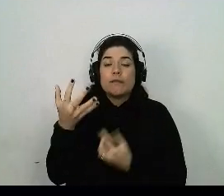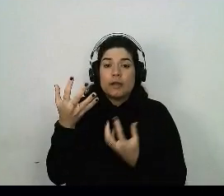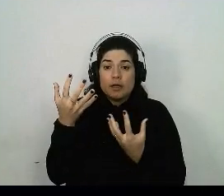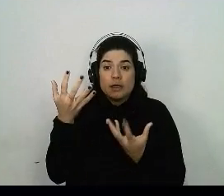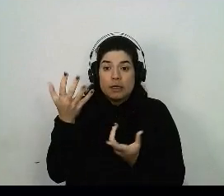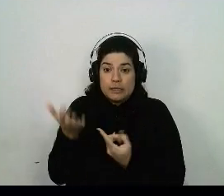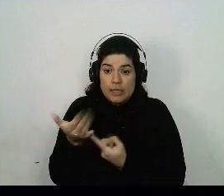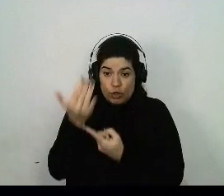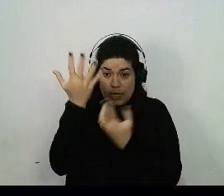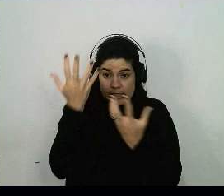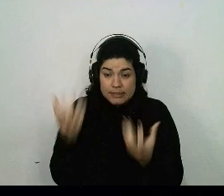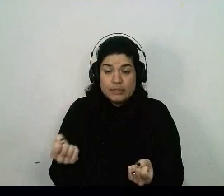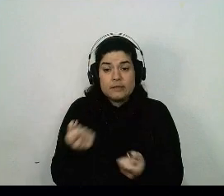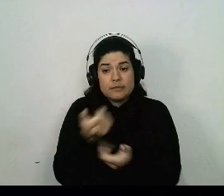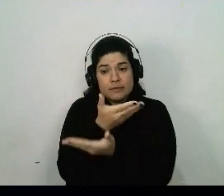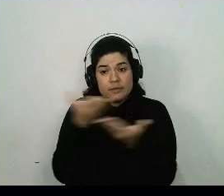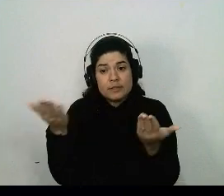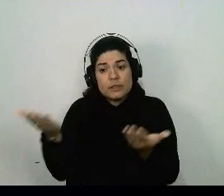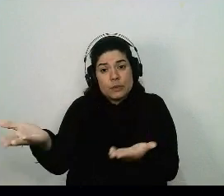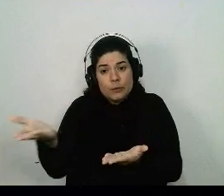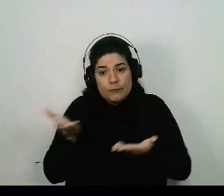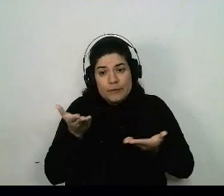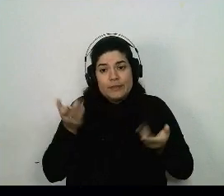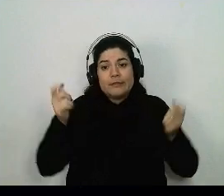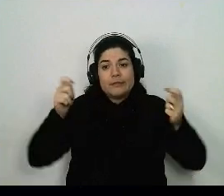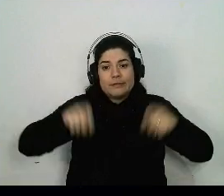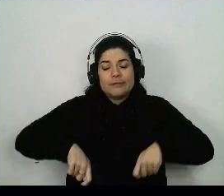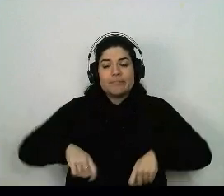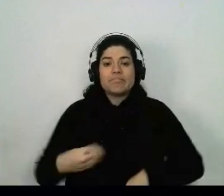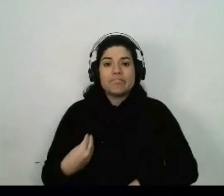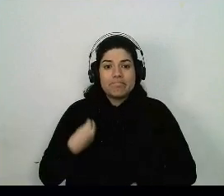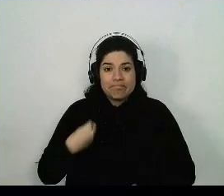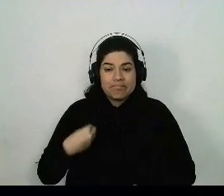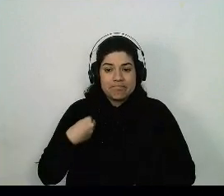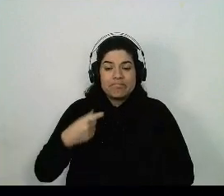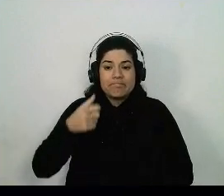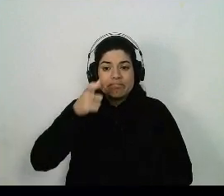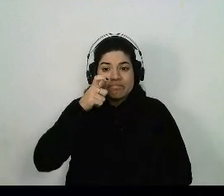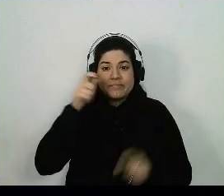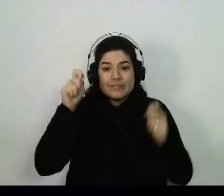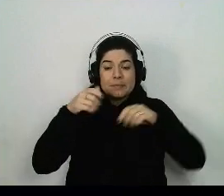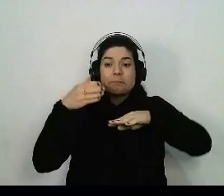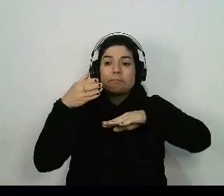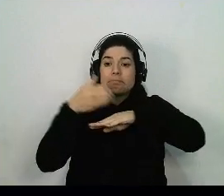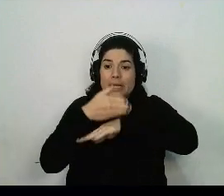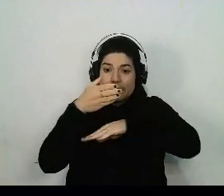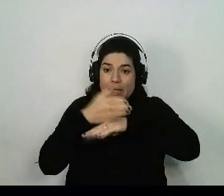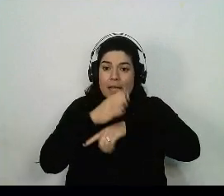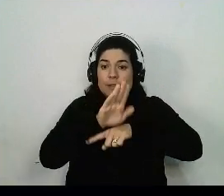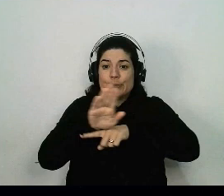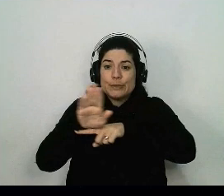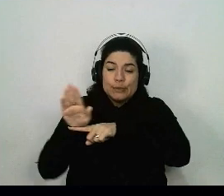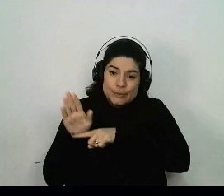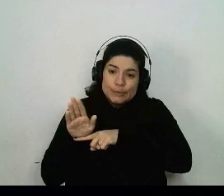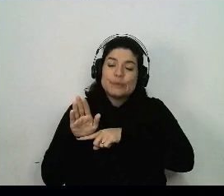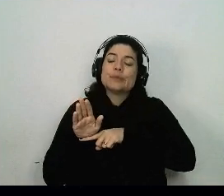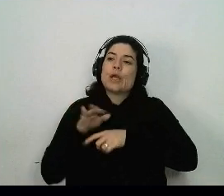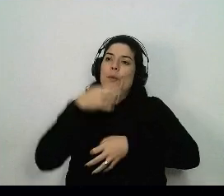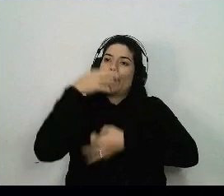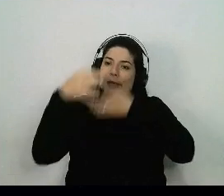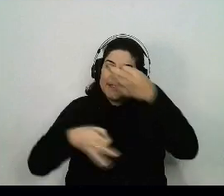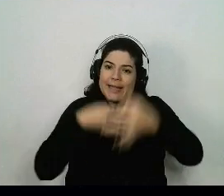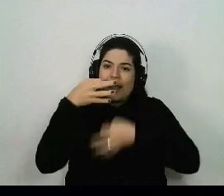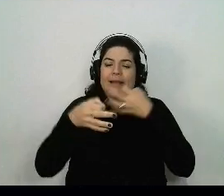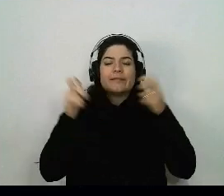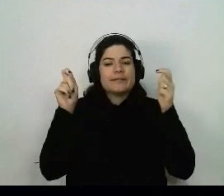que eu convido vocês para estarem presentes e participarem, colaborarem, comentarem e até abrir